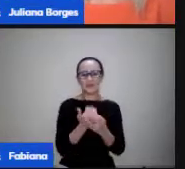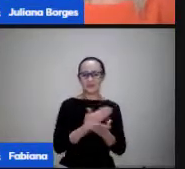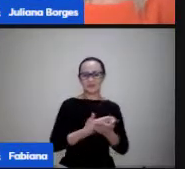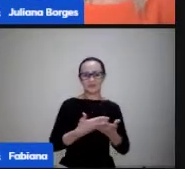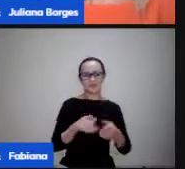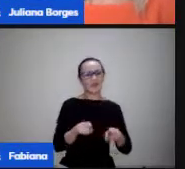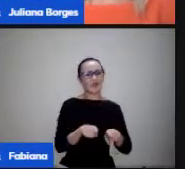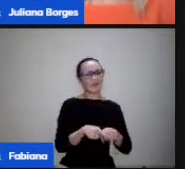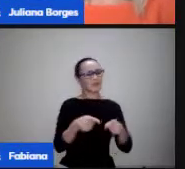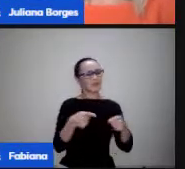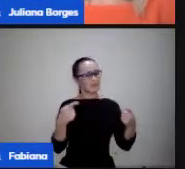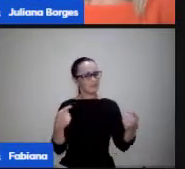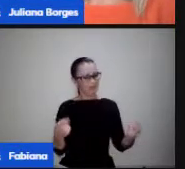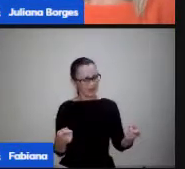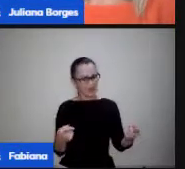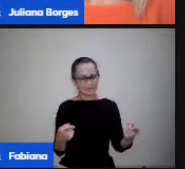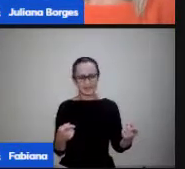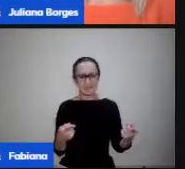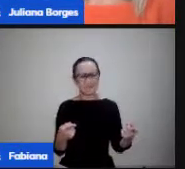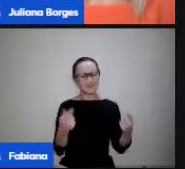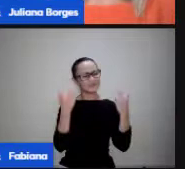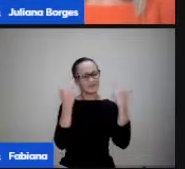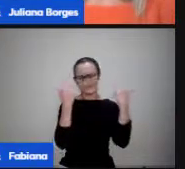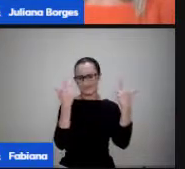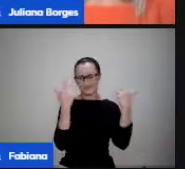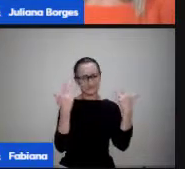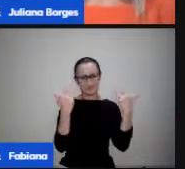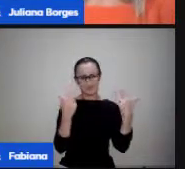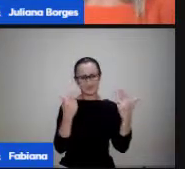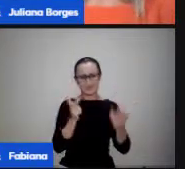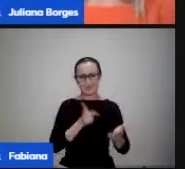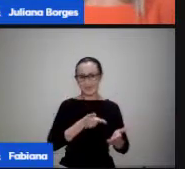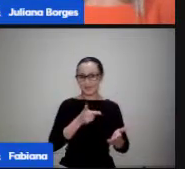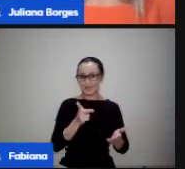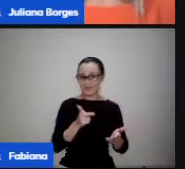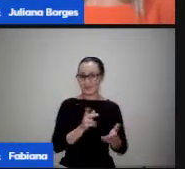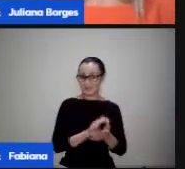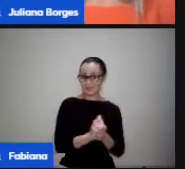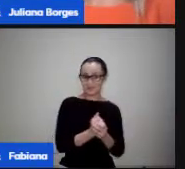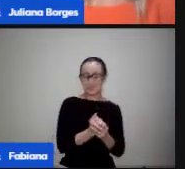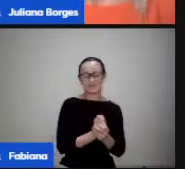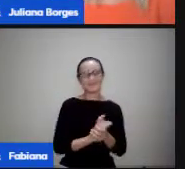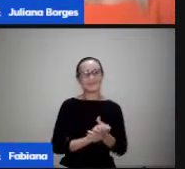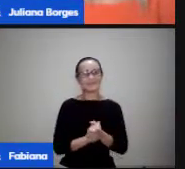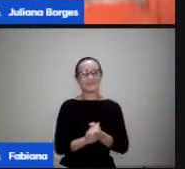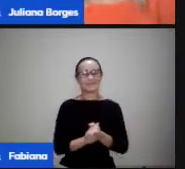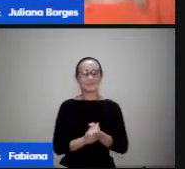sou estreante e a gente está sempre nervosa. Vamos lá, próximo.